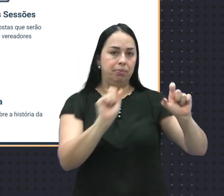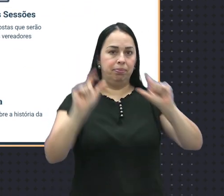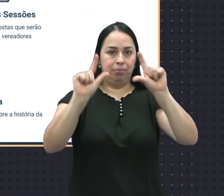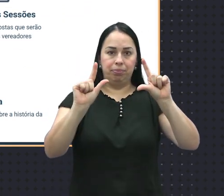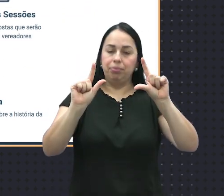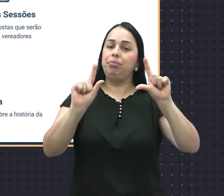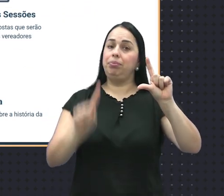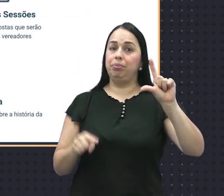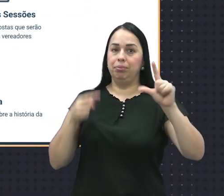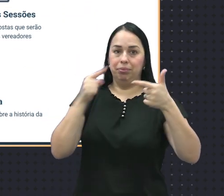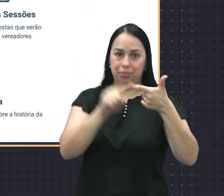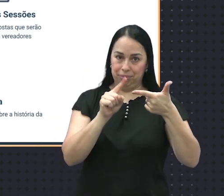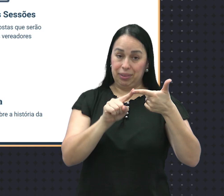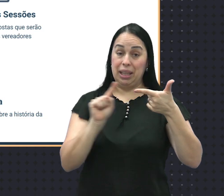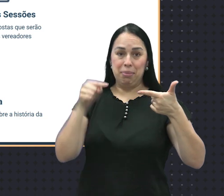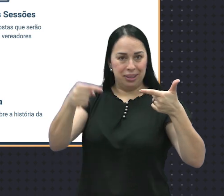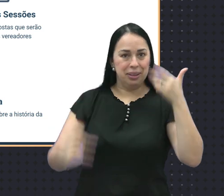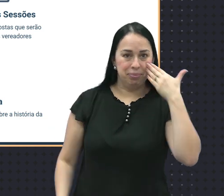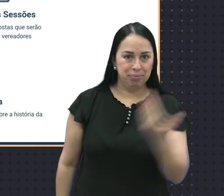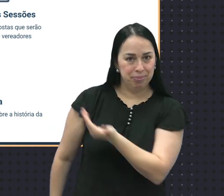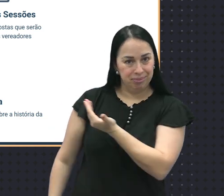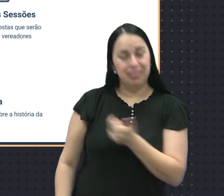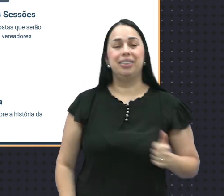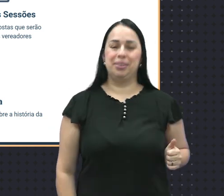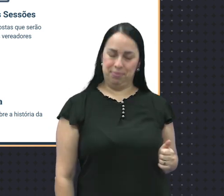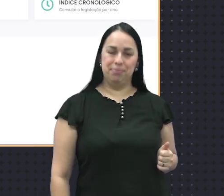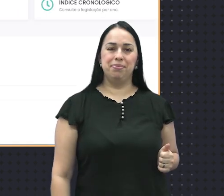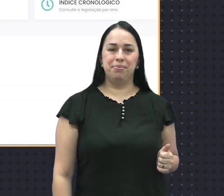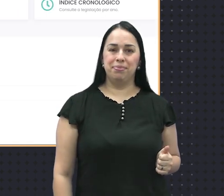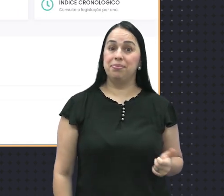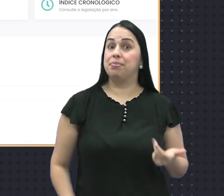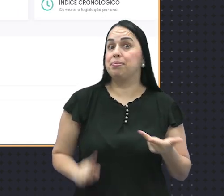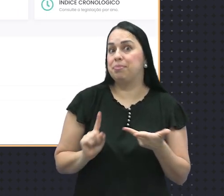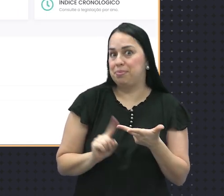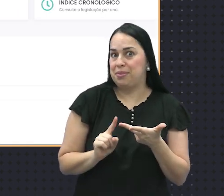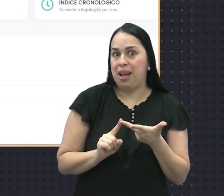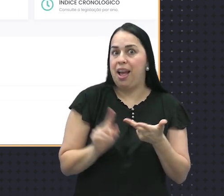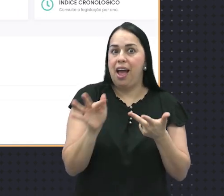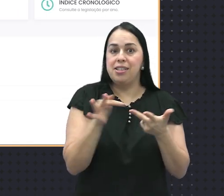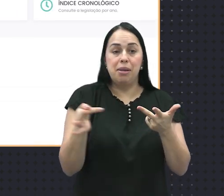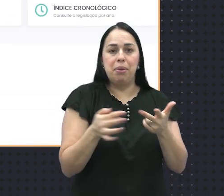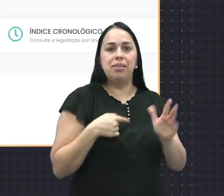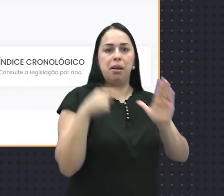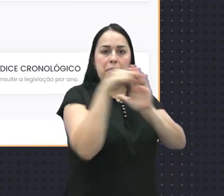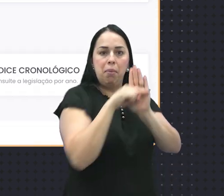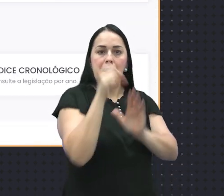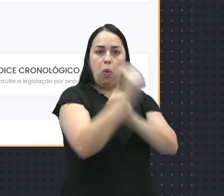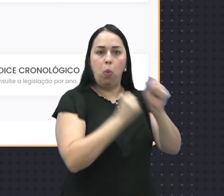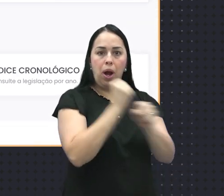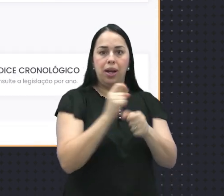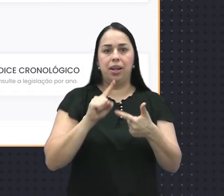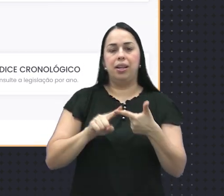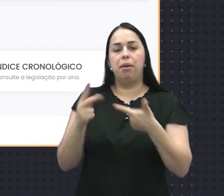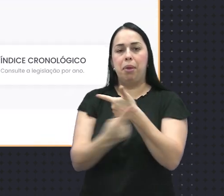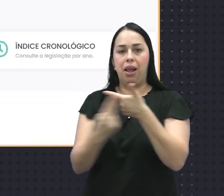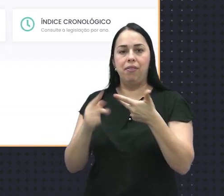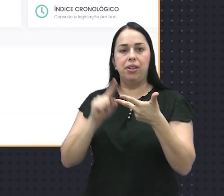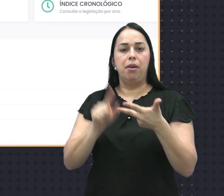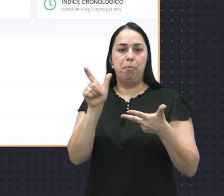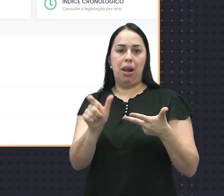clicar em Atividade Legislativa, depois em Legislação Municipal. Aí é só consultar a lei pelo ano,